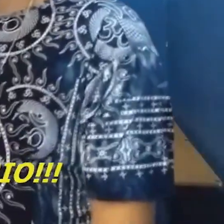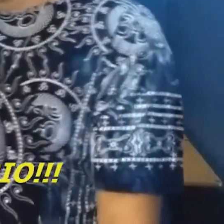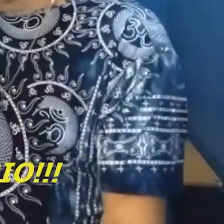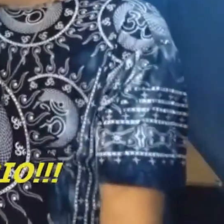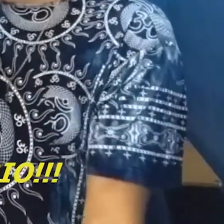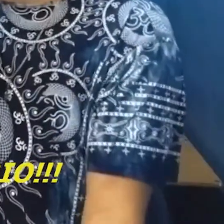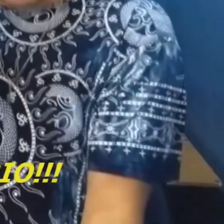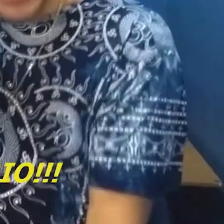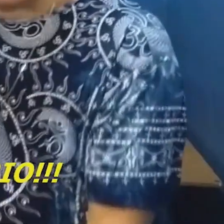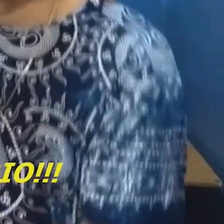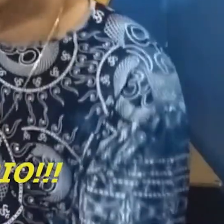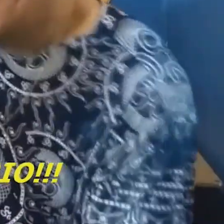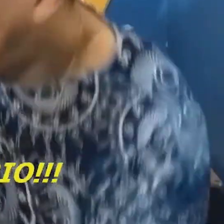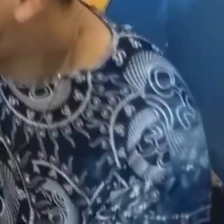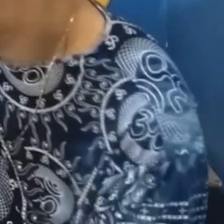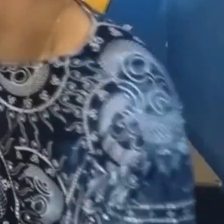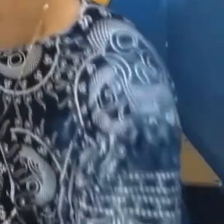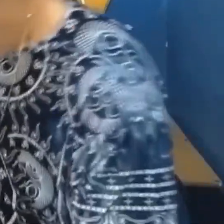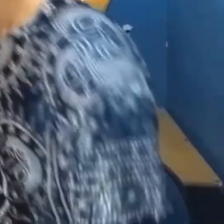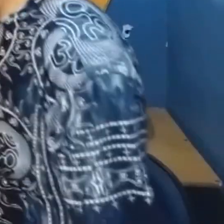Vamos estudar o protozoa.